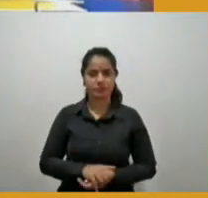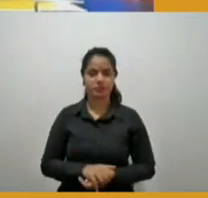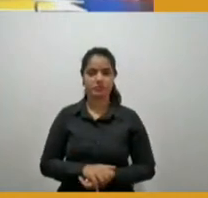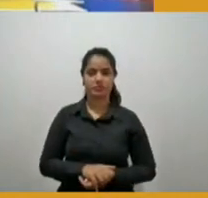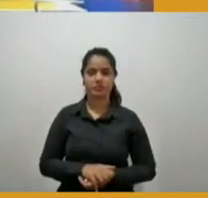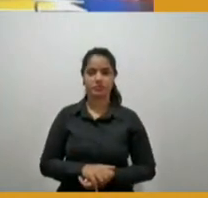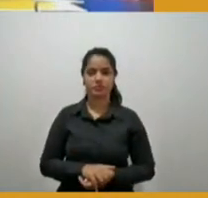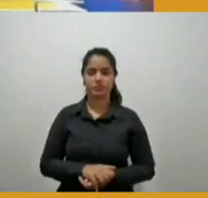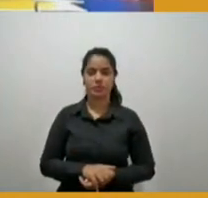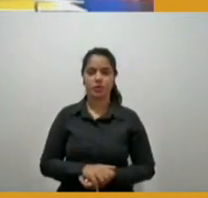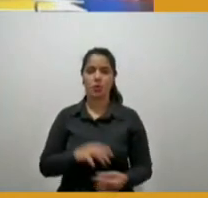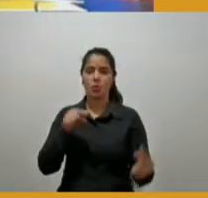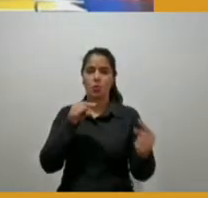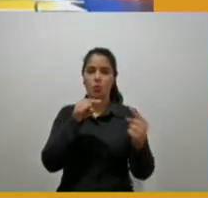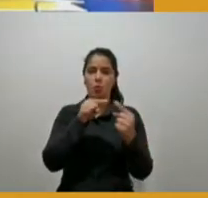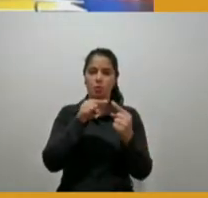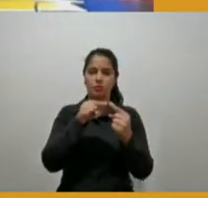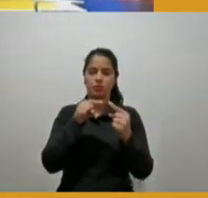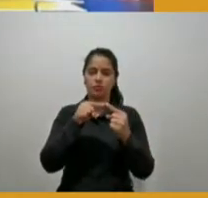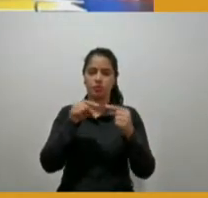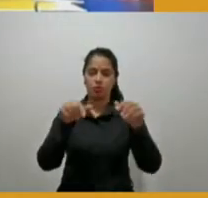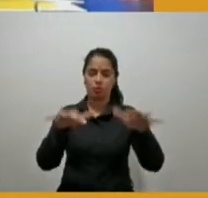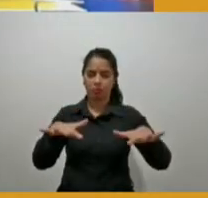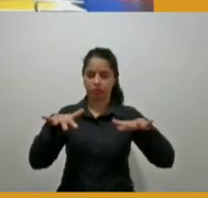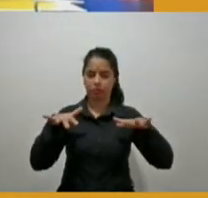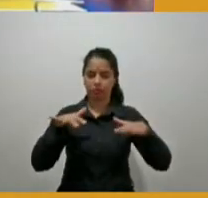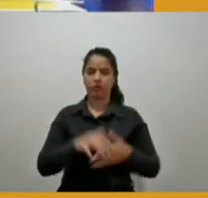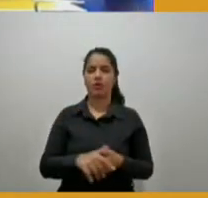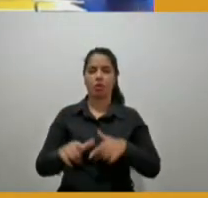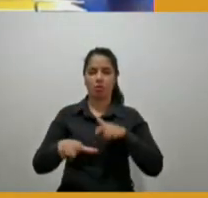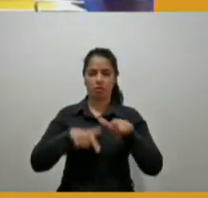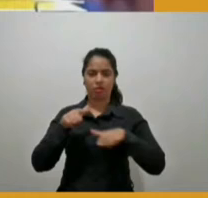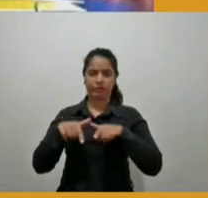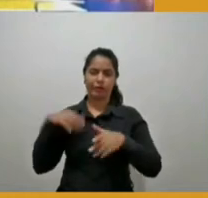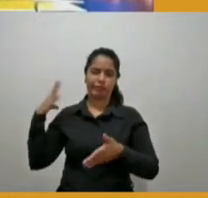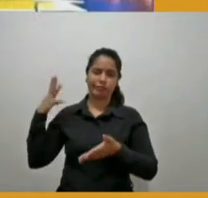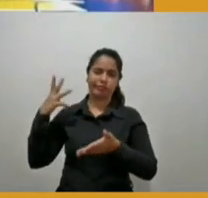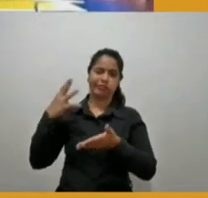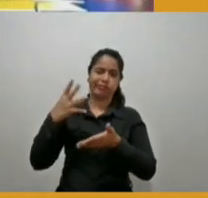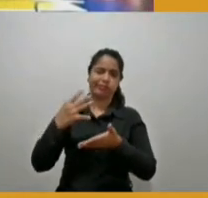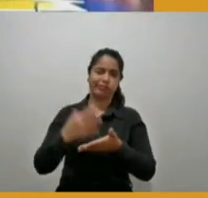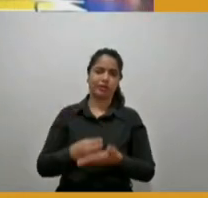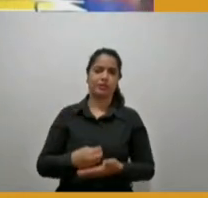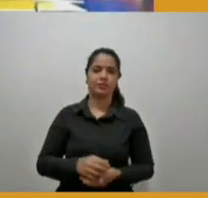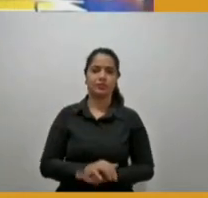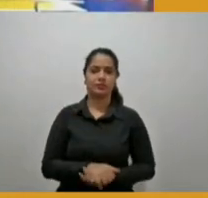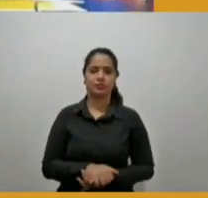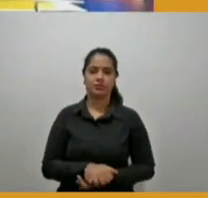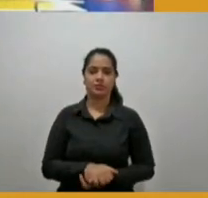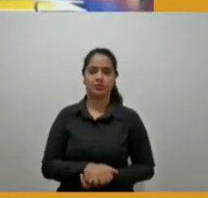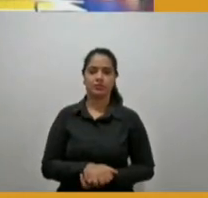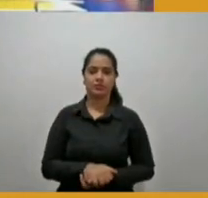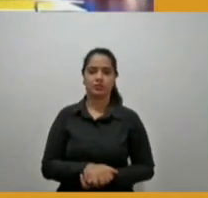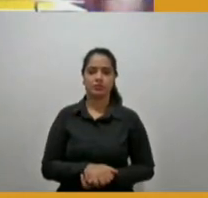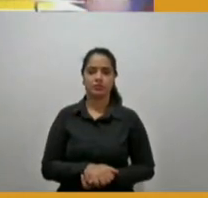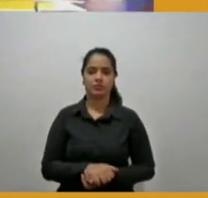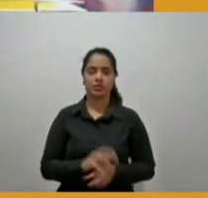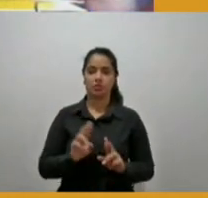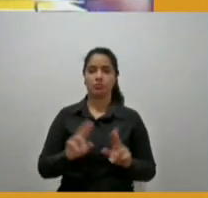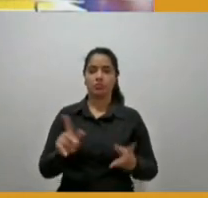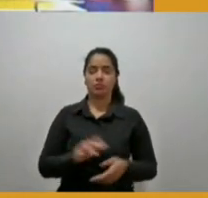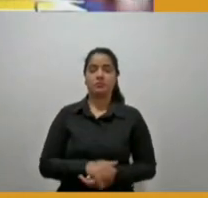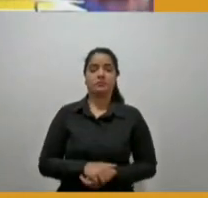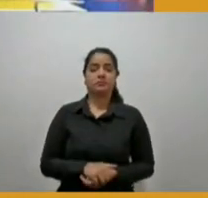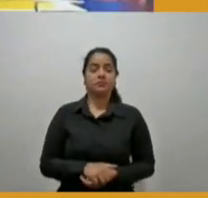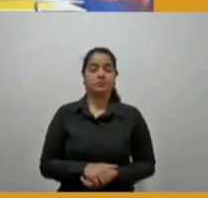objetivo de plenário. Eu trabalhei, tenho uma vida longa no plenário. Alguém lá pegar ele. Em comum. E aí, o que ocorre? O grande